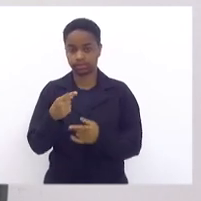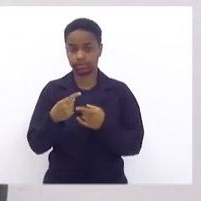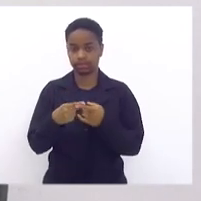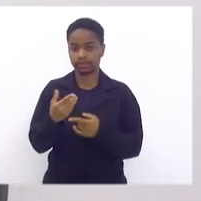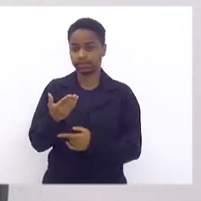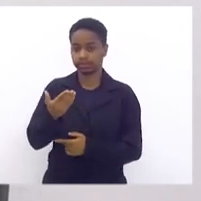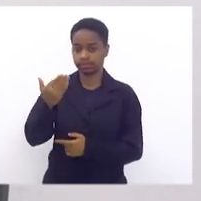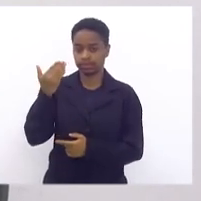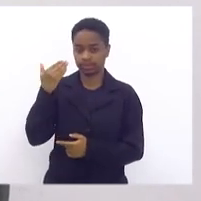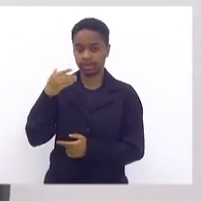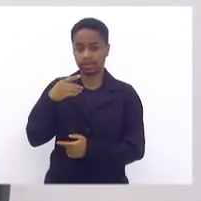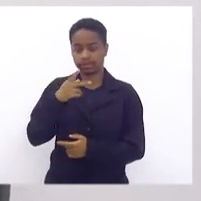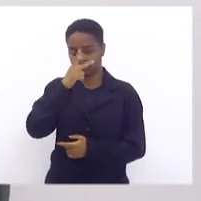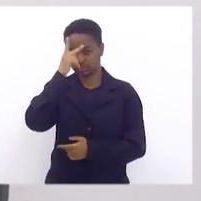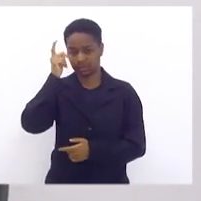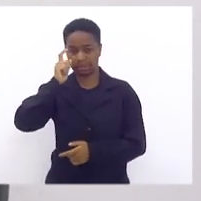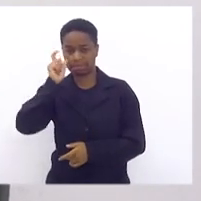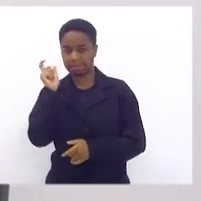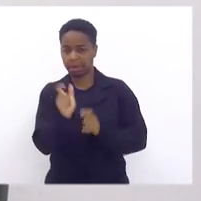muito bombardeada,